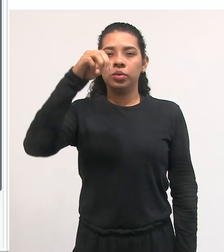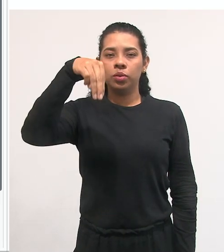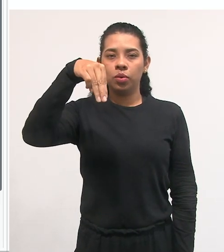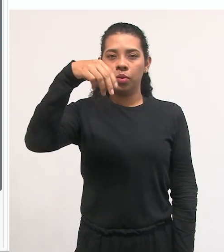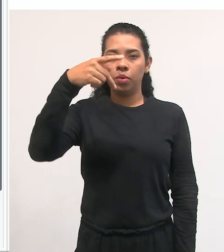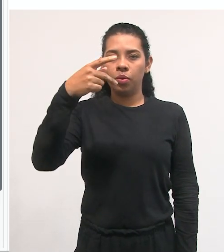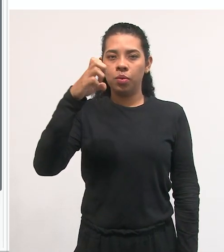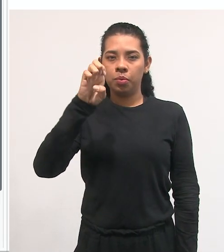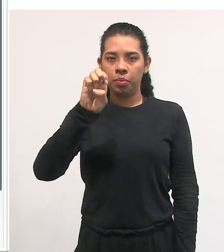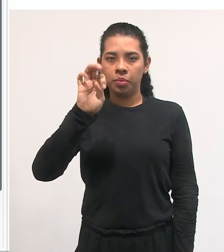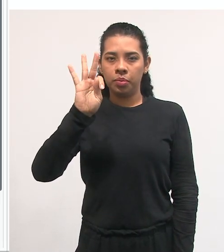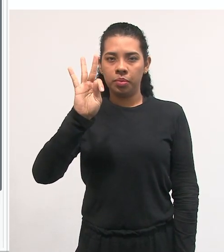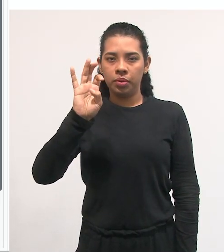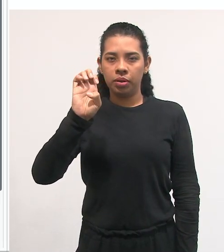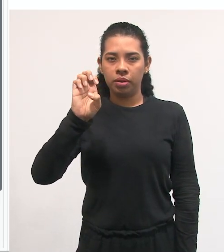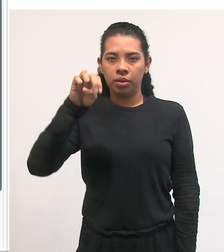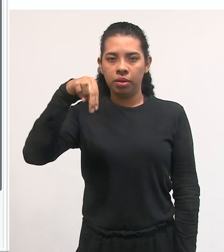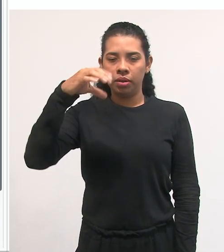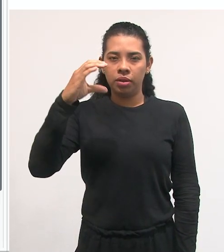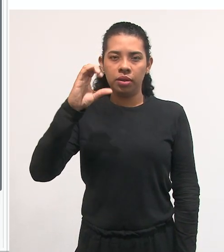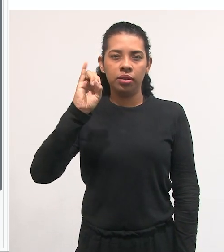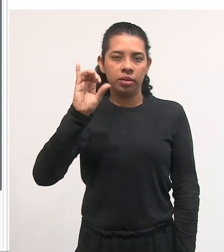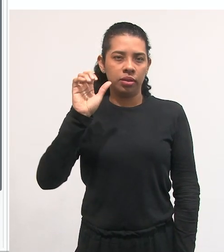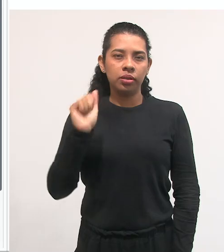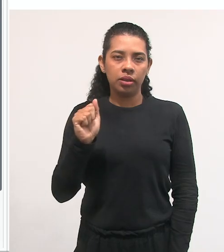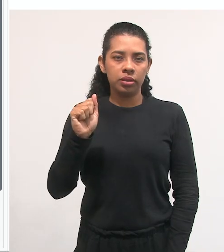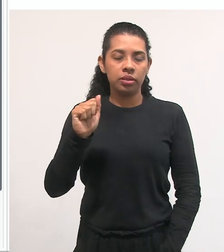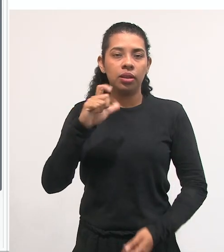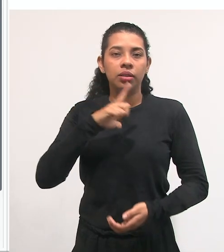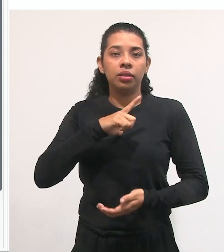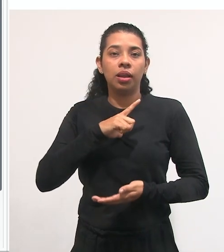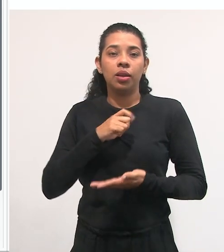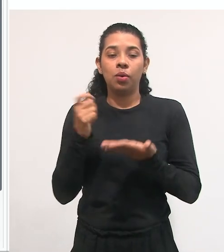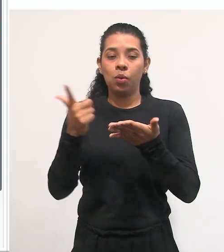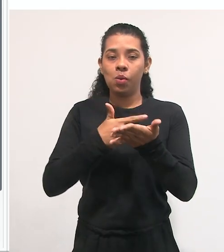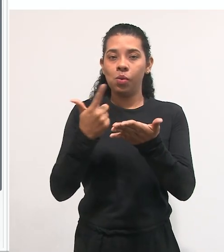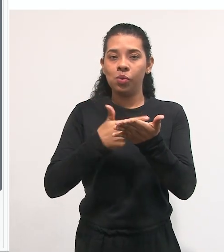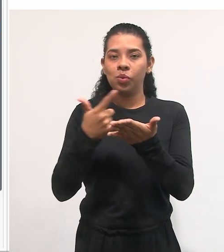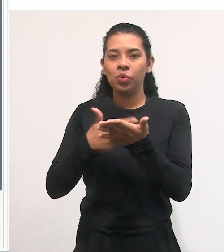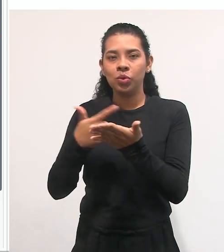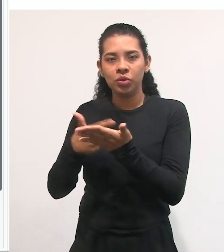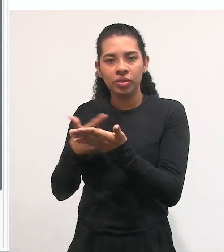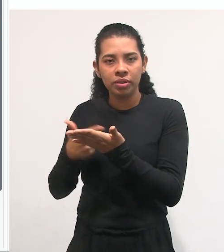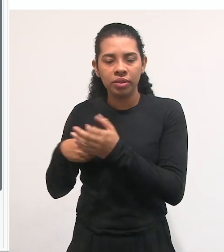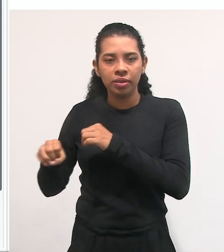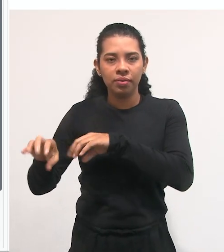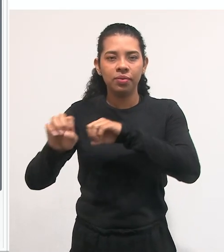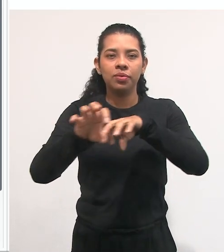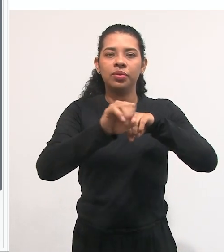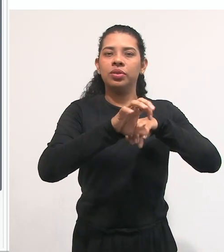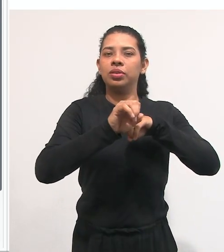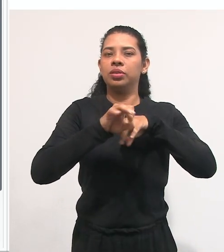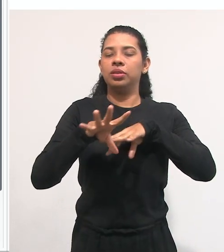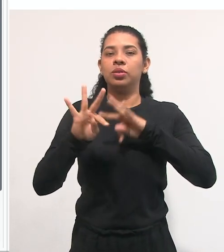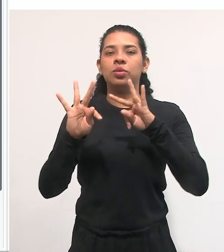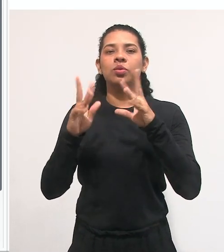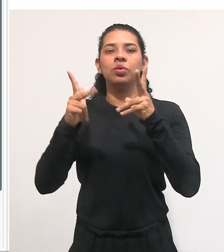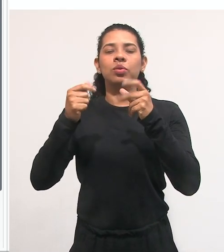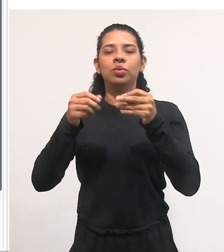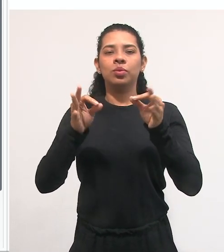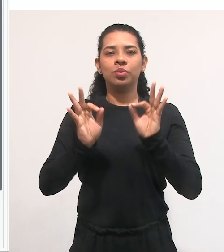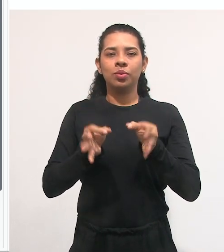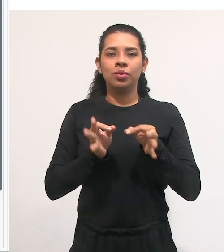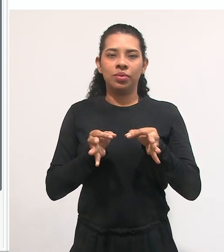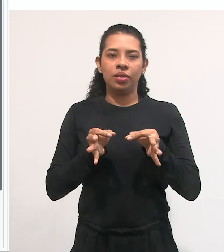livro didático, se organiza o livro didático. O livro didático se organiza a partir das competências, em consonância com a